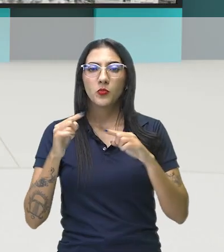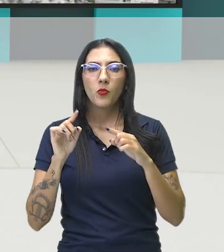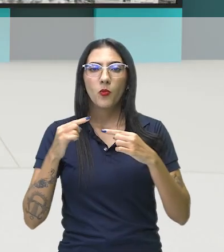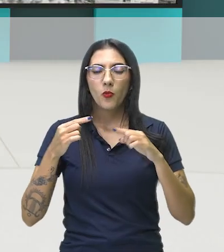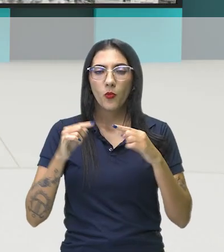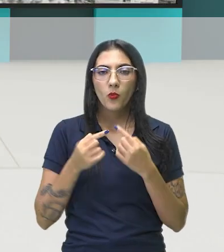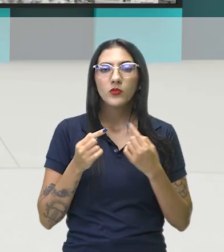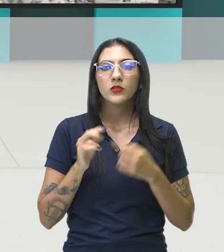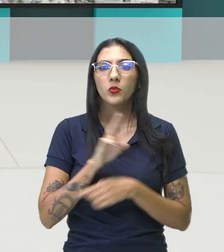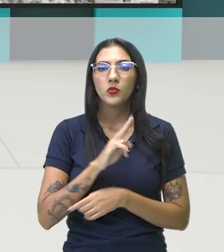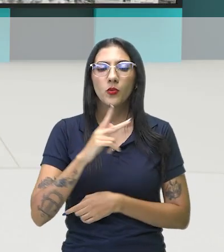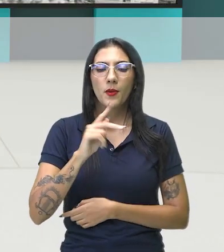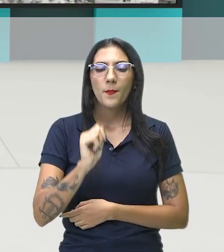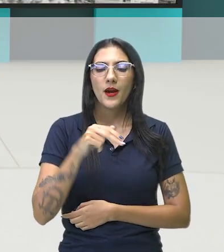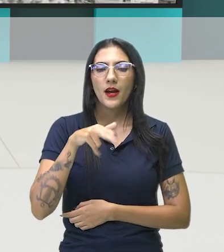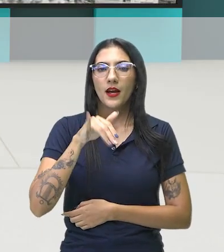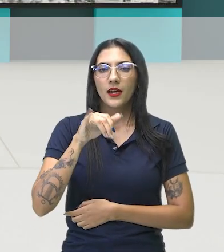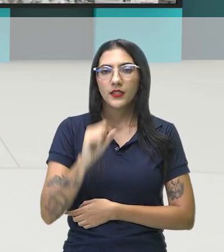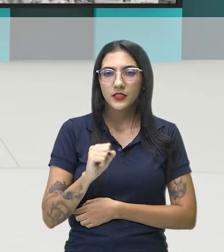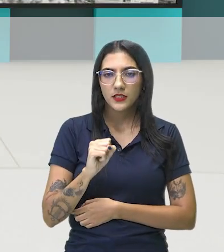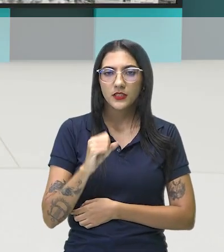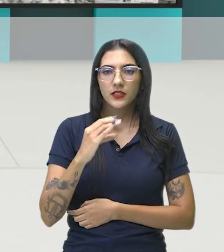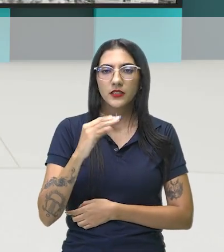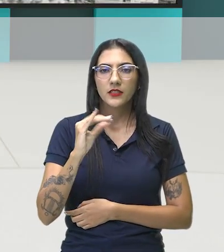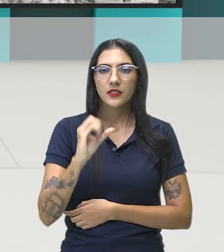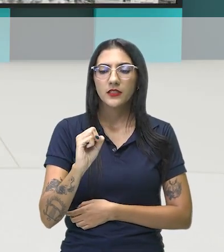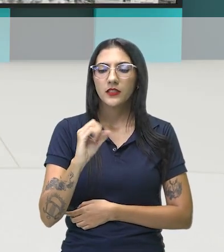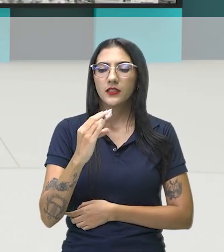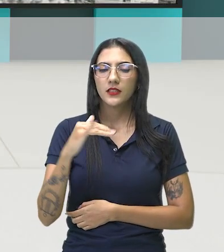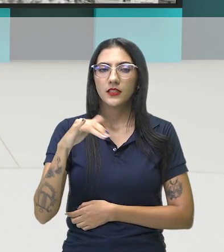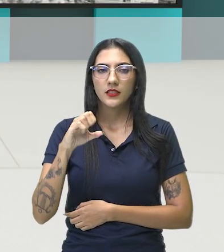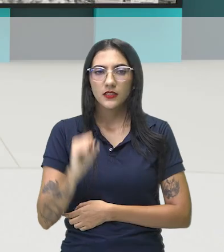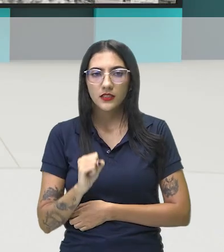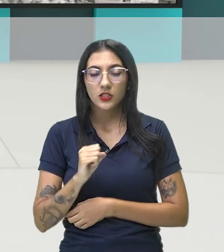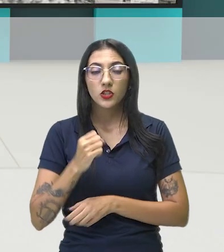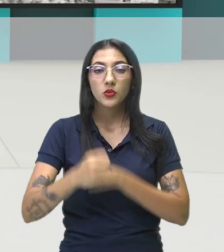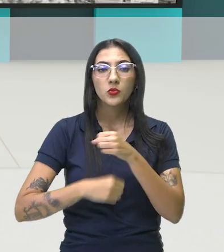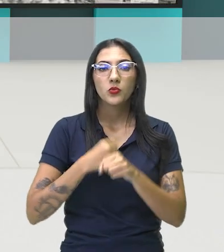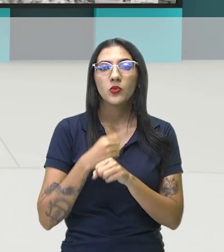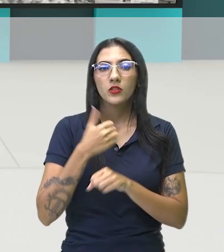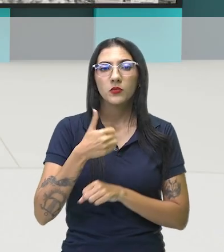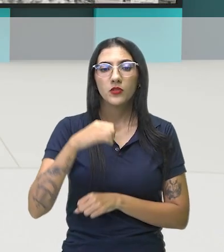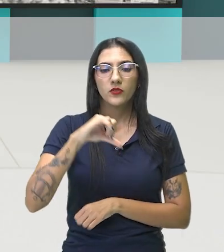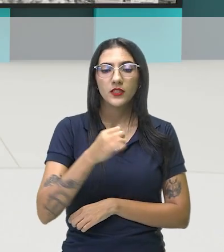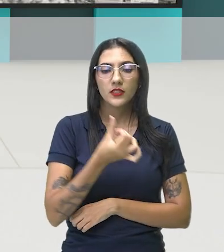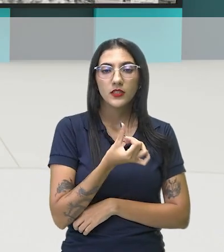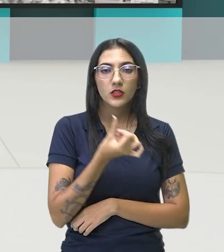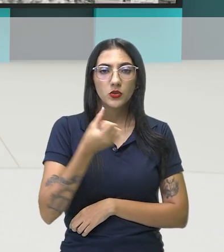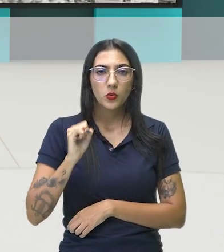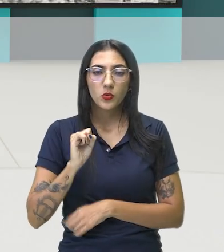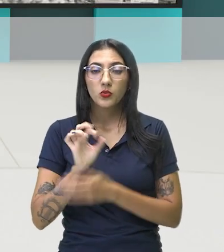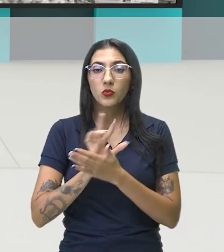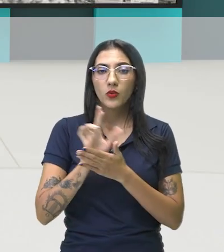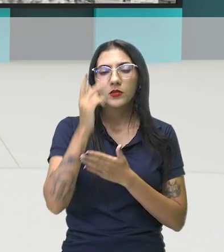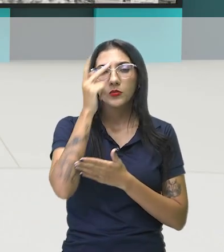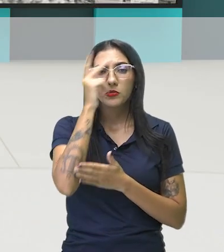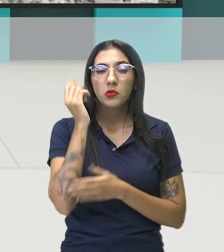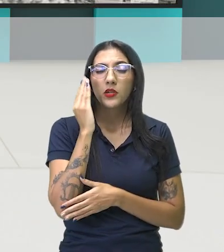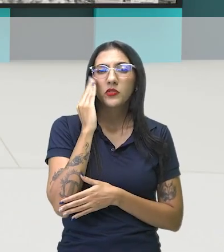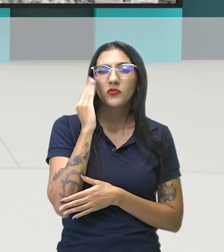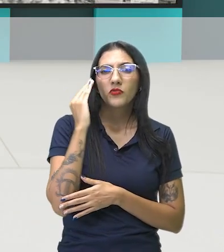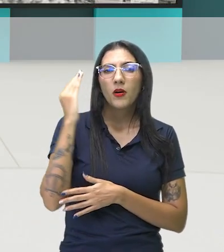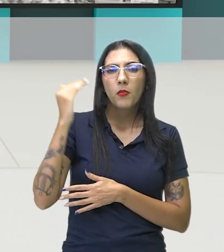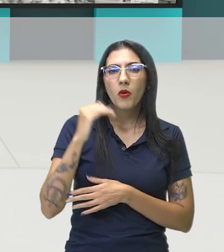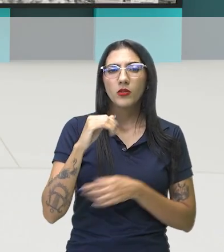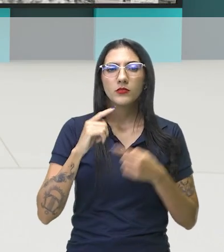Tropicália ou Panis et Circenses, em 1968, com a participação dos representantes tropicalistas Caetano